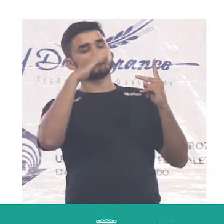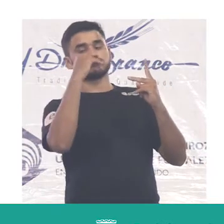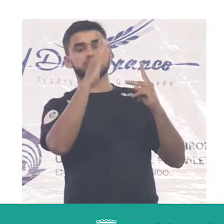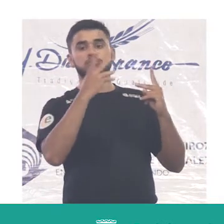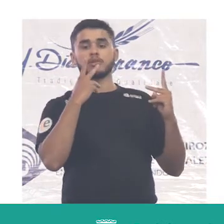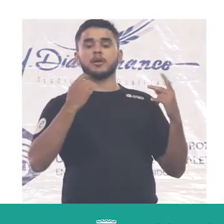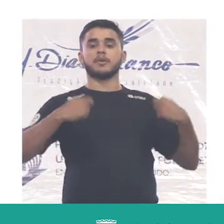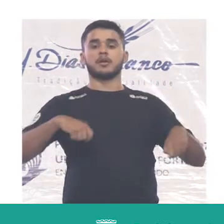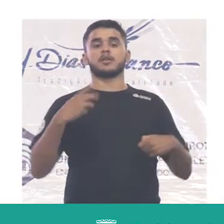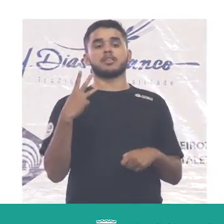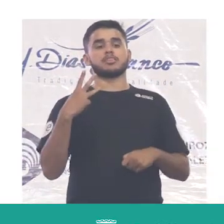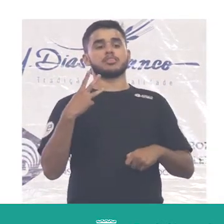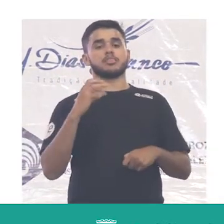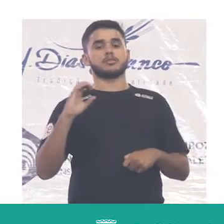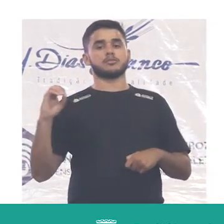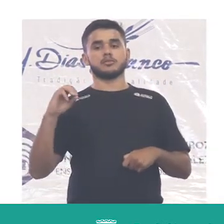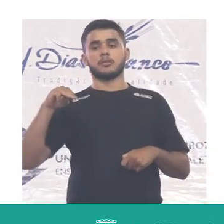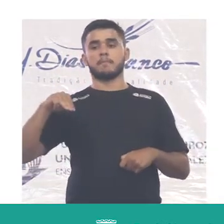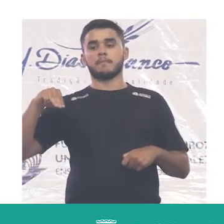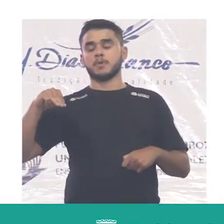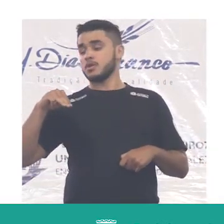300 mililitros de tinta.